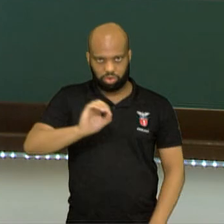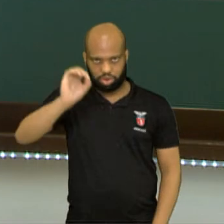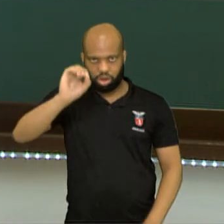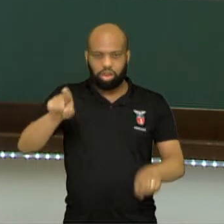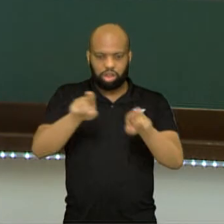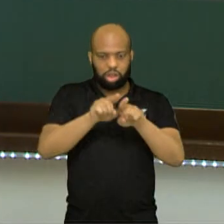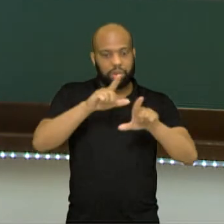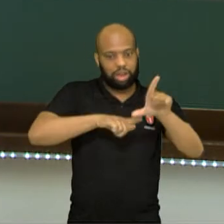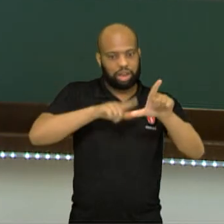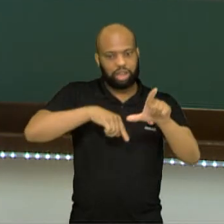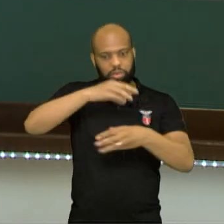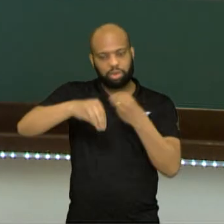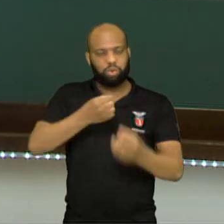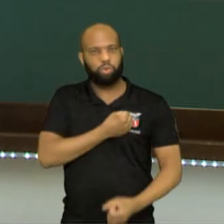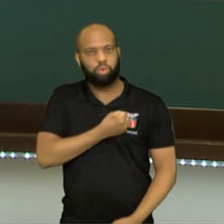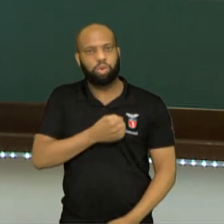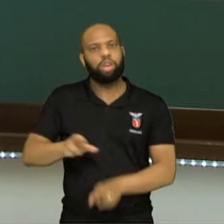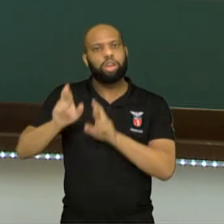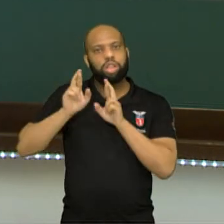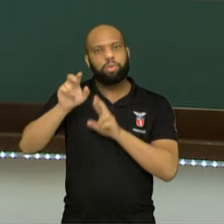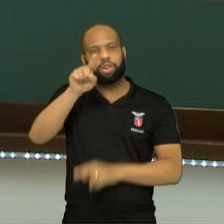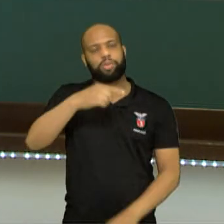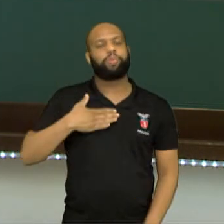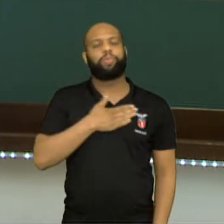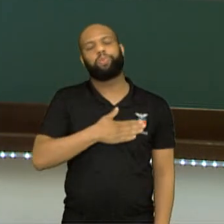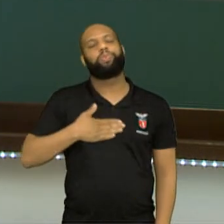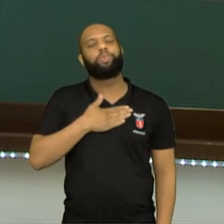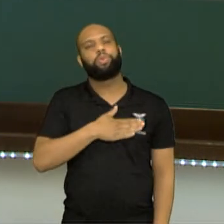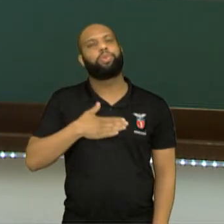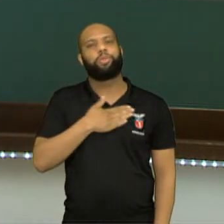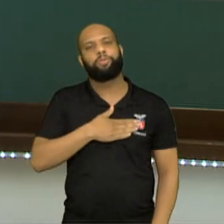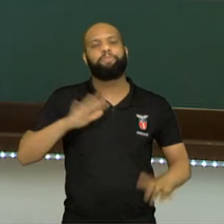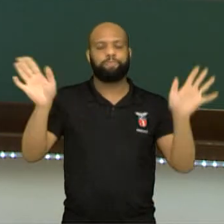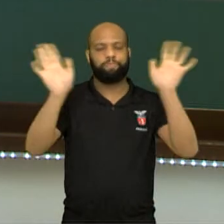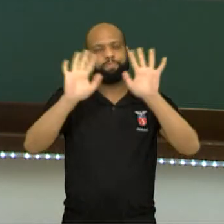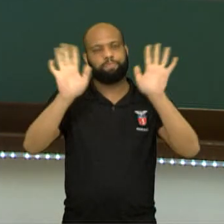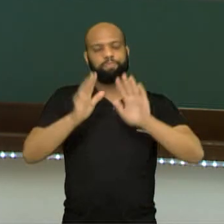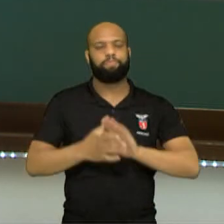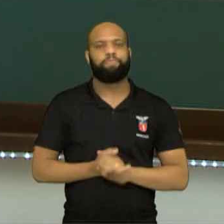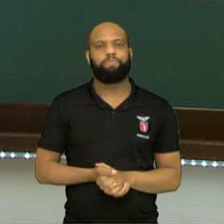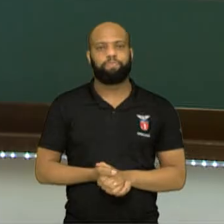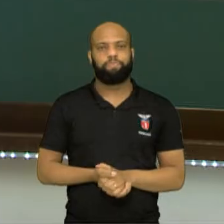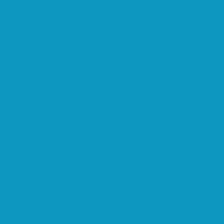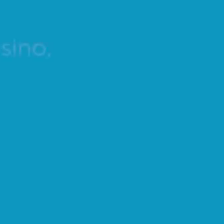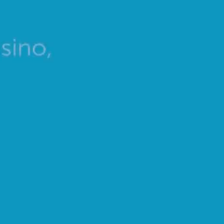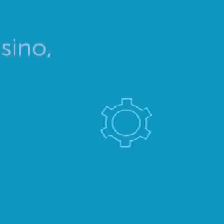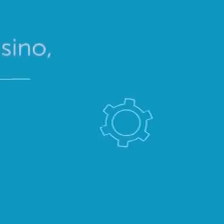algébrica. Eu espero que vocês tenham gostado dessa aula. Um grande abraço e até a próxima!